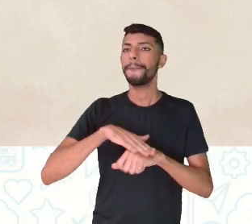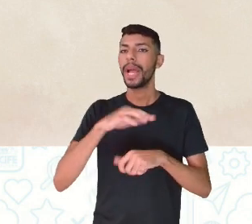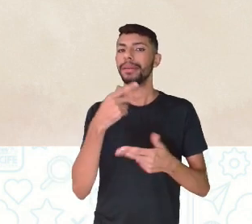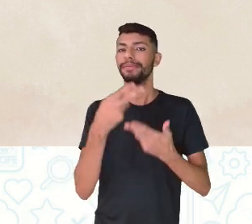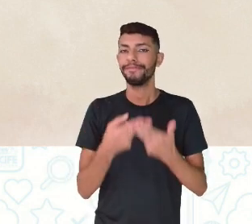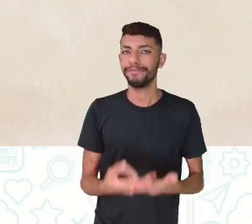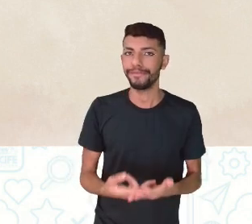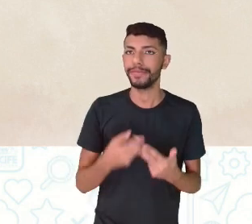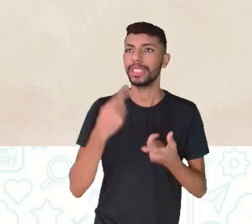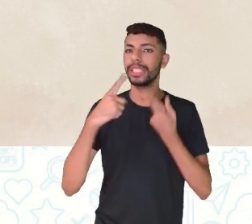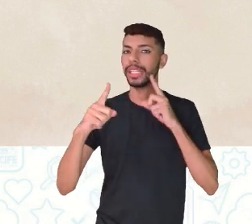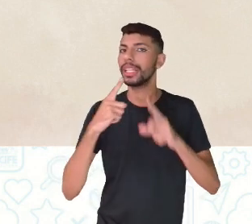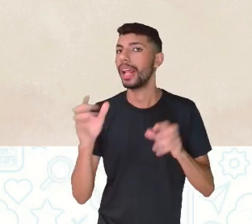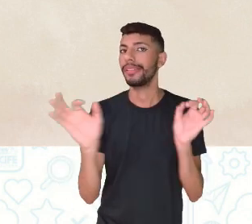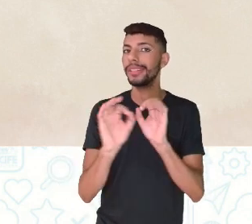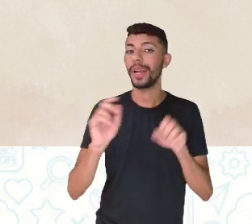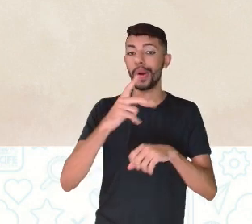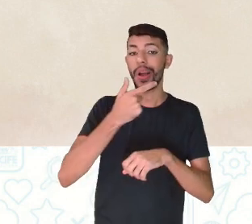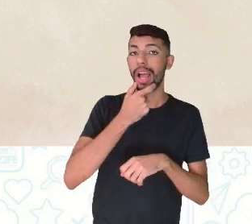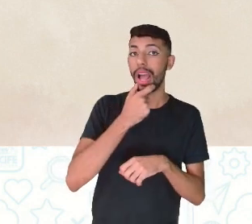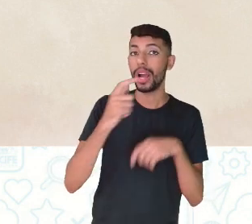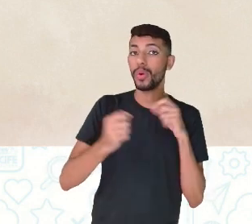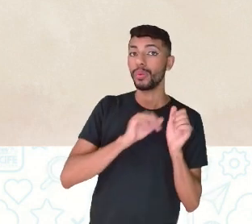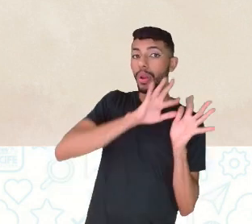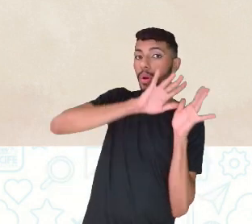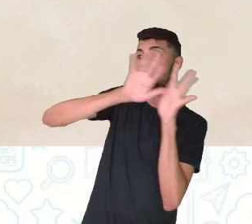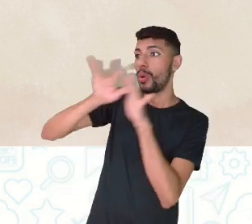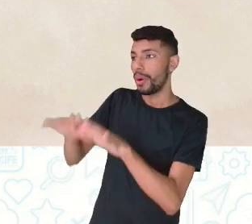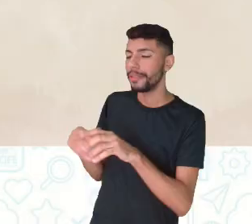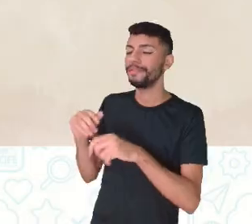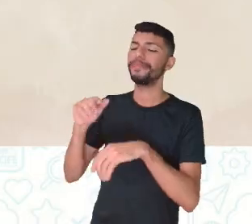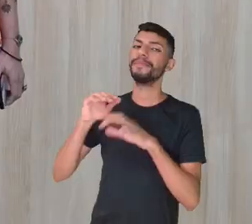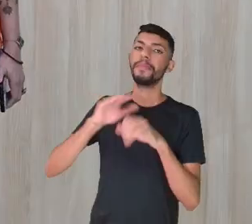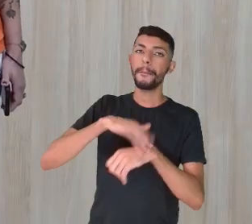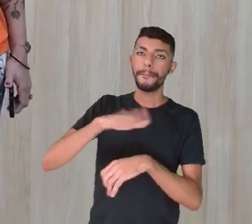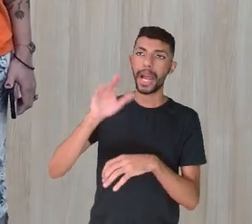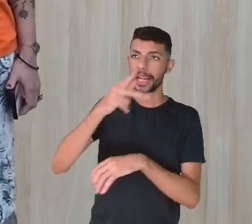não. A Inglaterra começa a ainda mandar mais